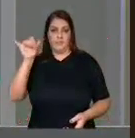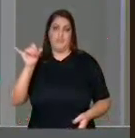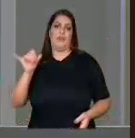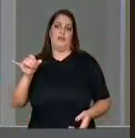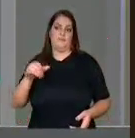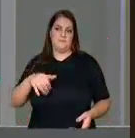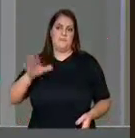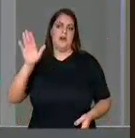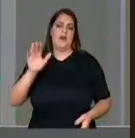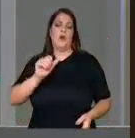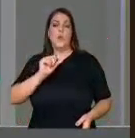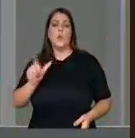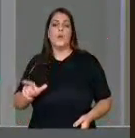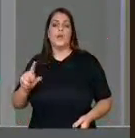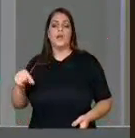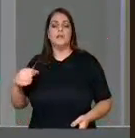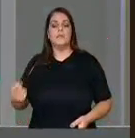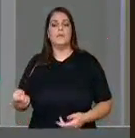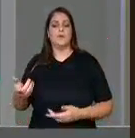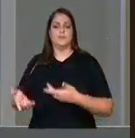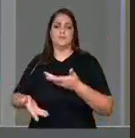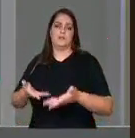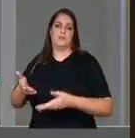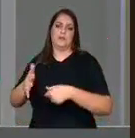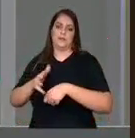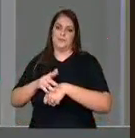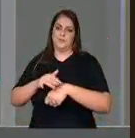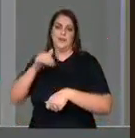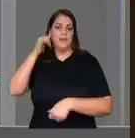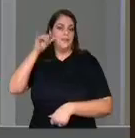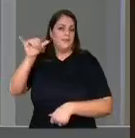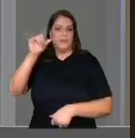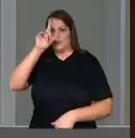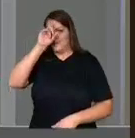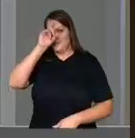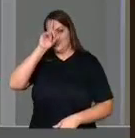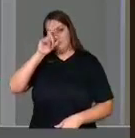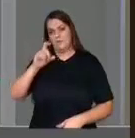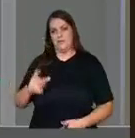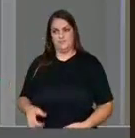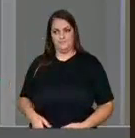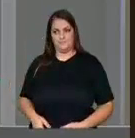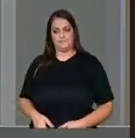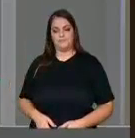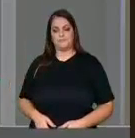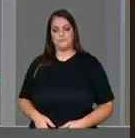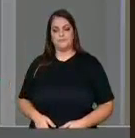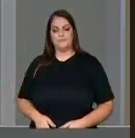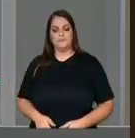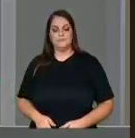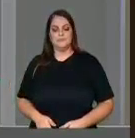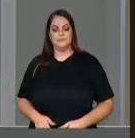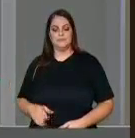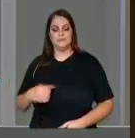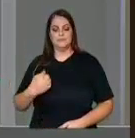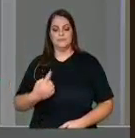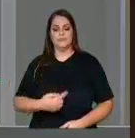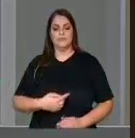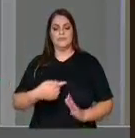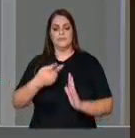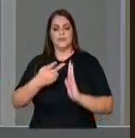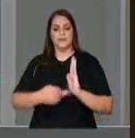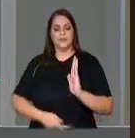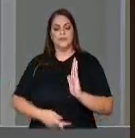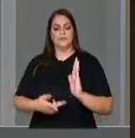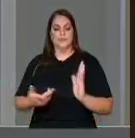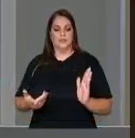gente possa ter menos pessoas nos hospitais públicos. É isso que eu defendo. Estamos apresentando projetos que dialogam